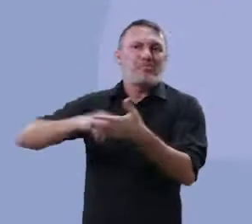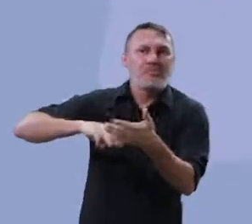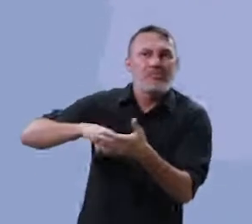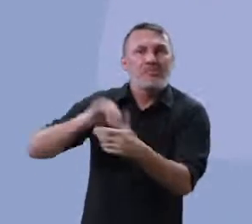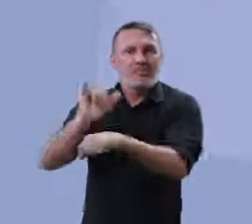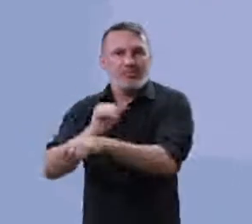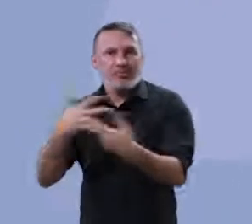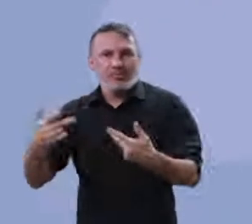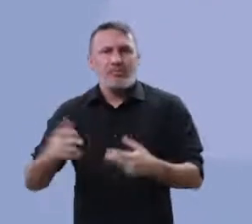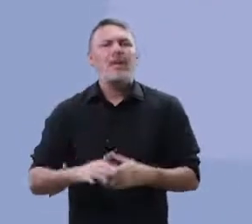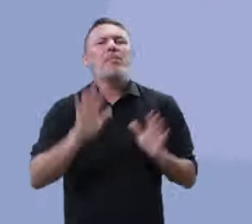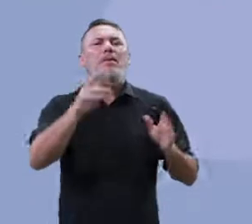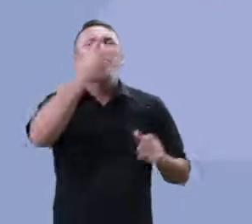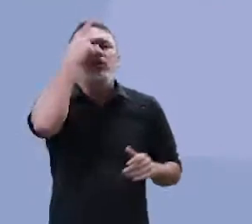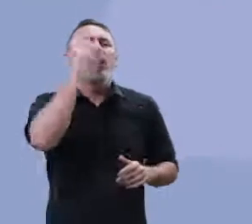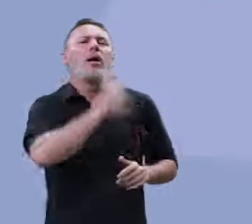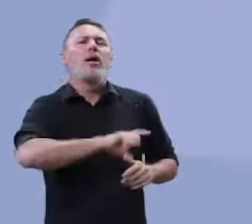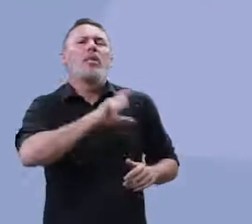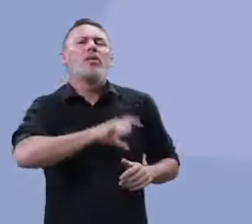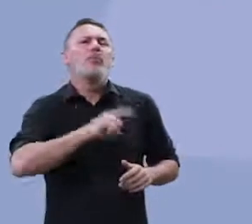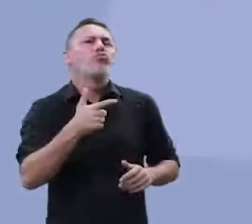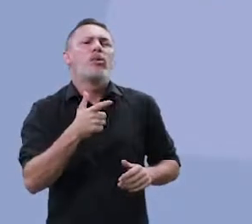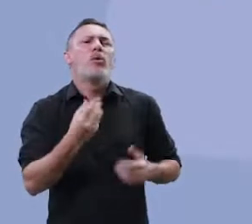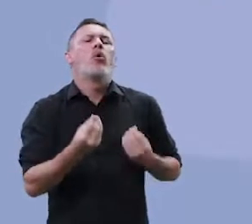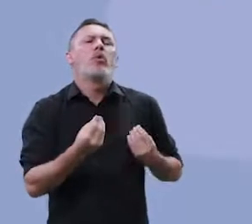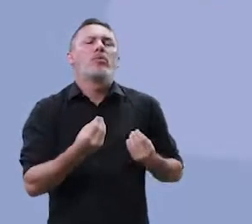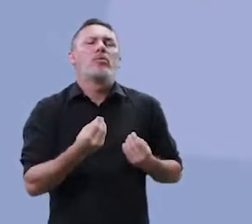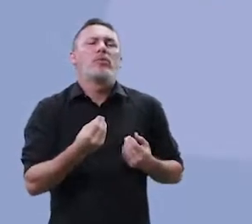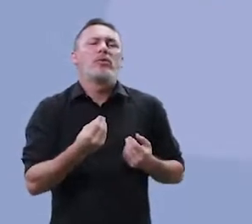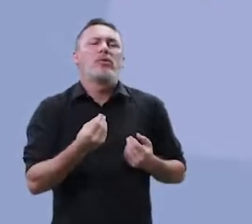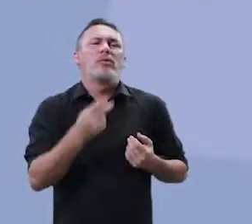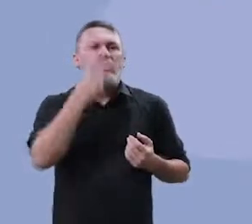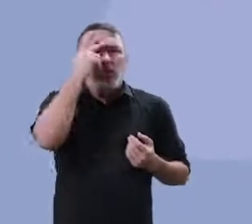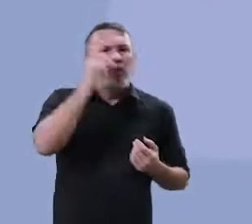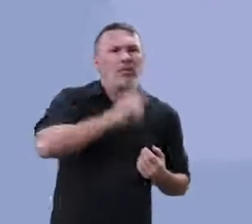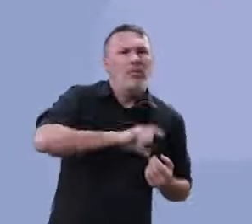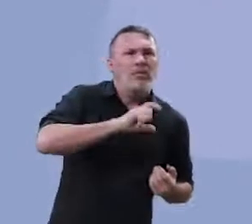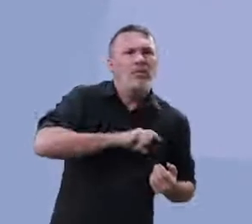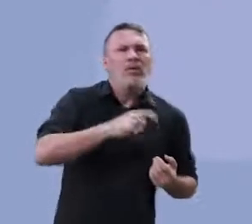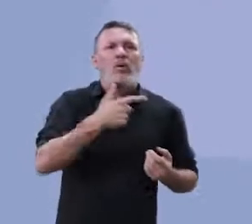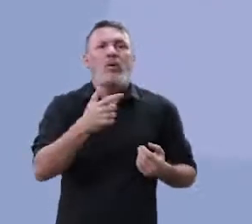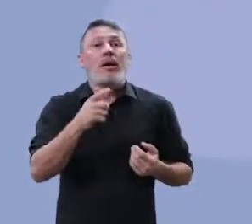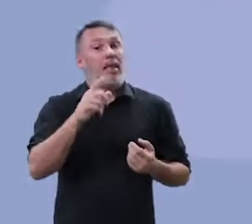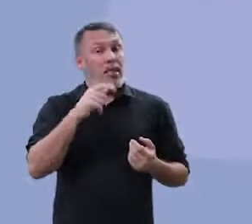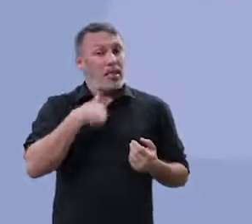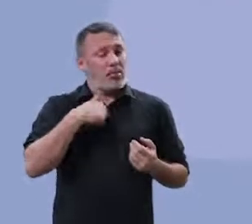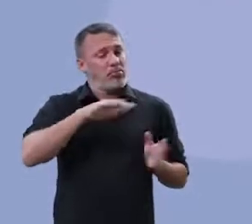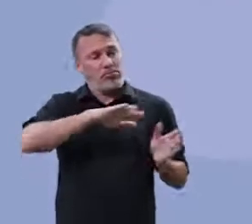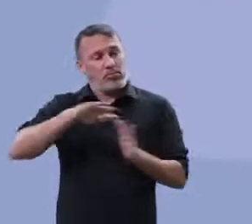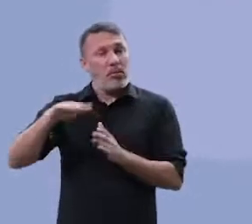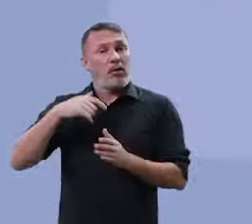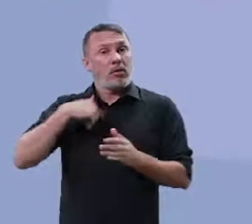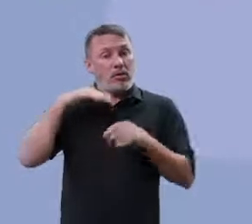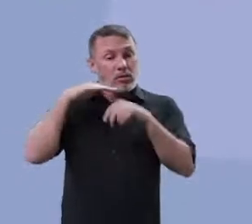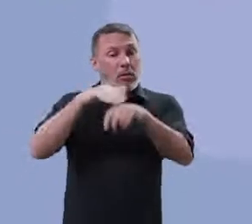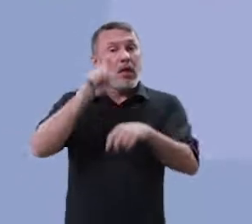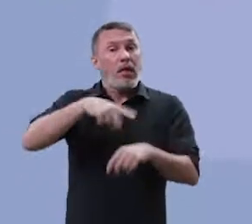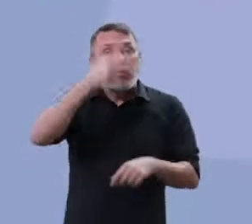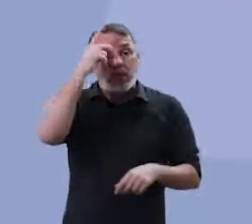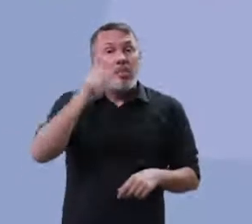Mas, professor, e aquele que não tem carteira? Nós vamos conversar sobre isso, ok? Mas eu estou falando daquele motorista